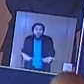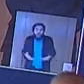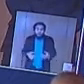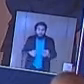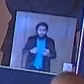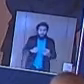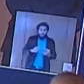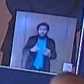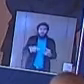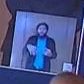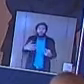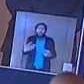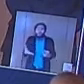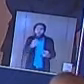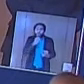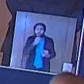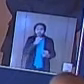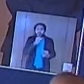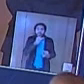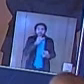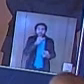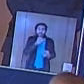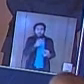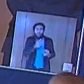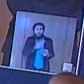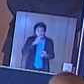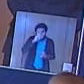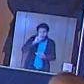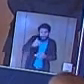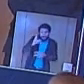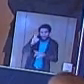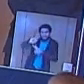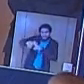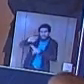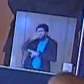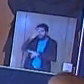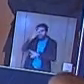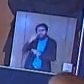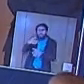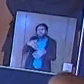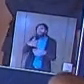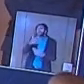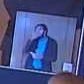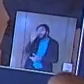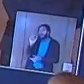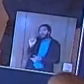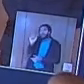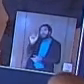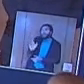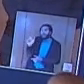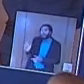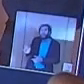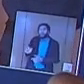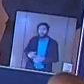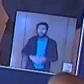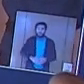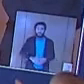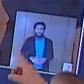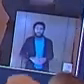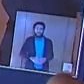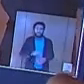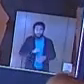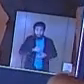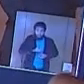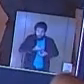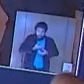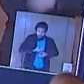Descobriram todo o caminho deles até fazer um momento que Juliana, eles vão na onde a Marielle estava dando palestra, né?